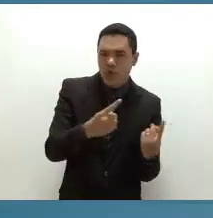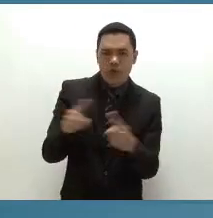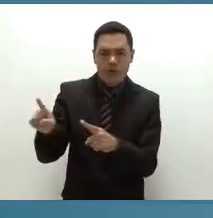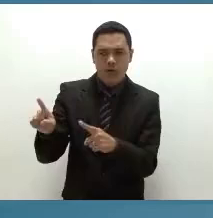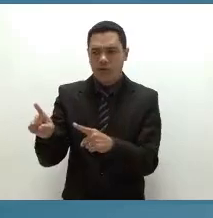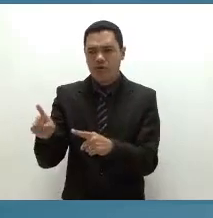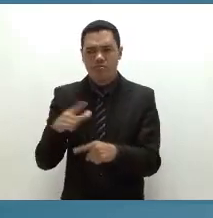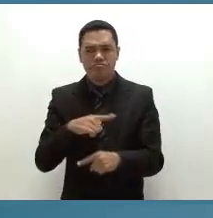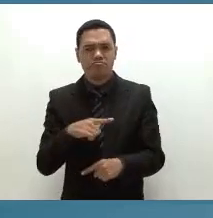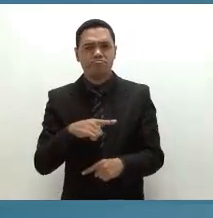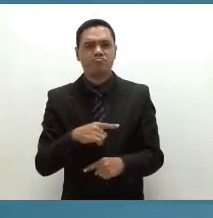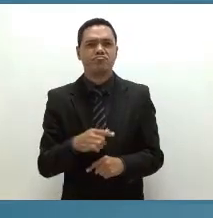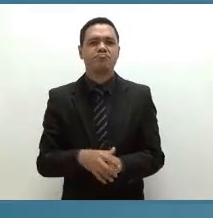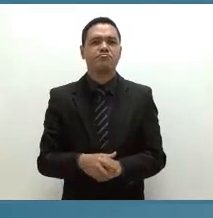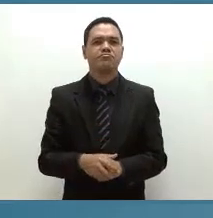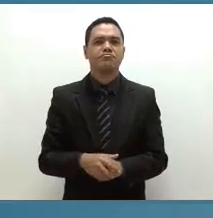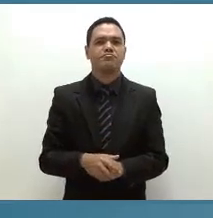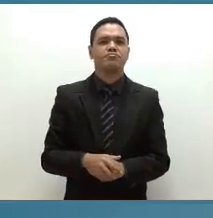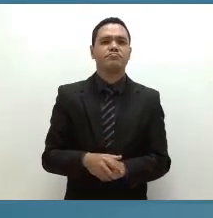desta corte.